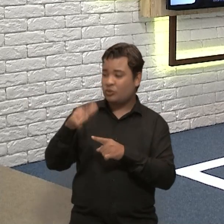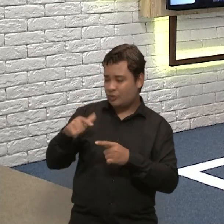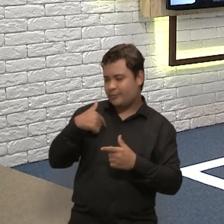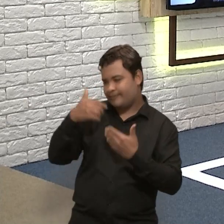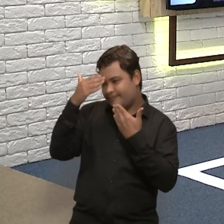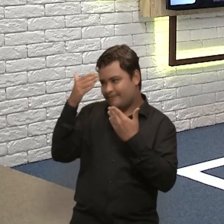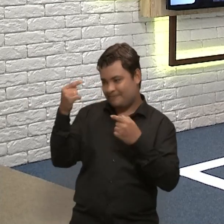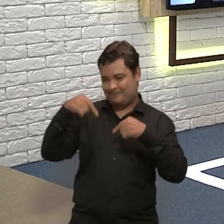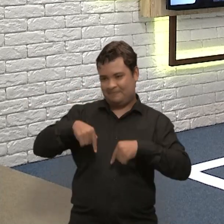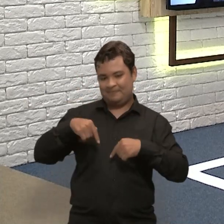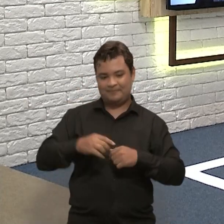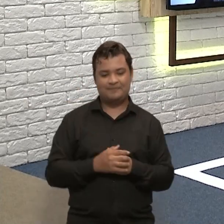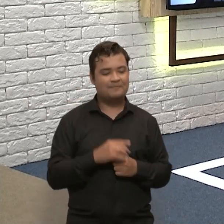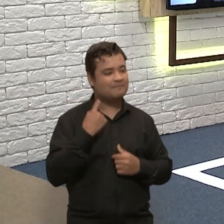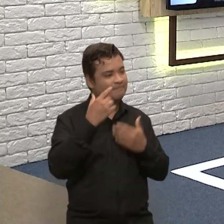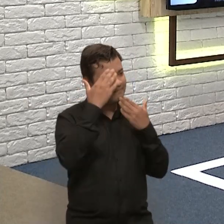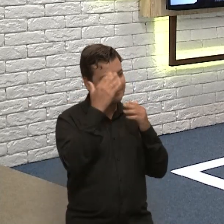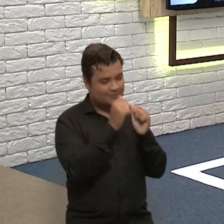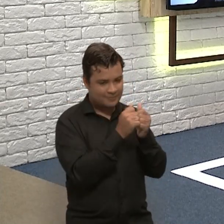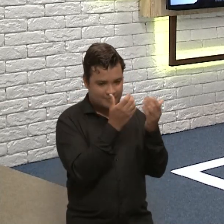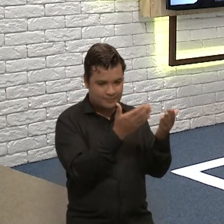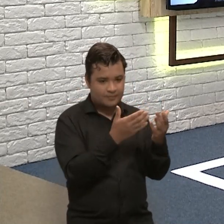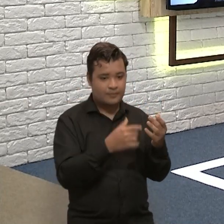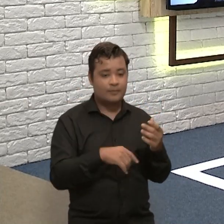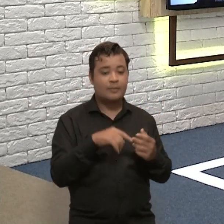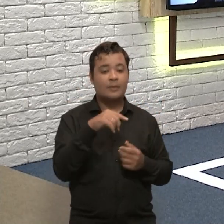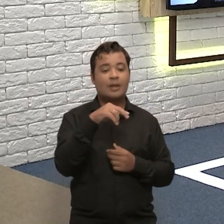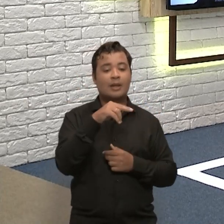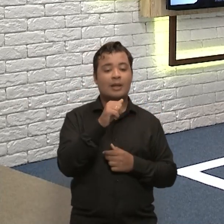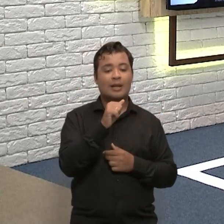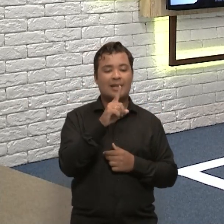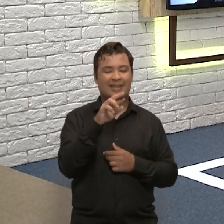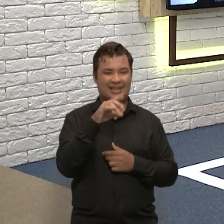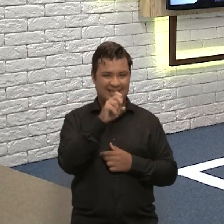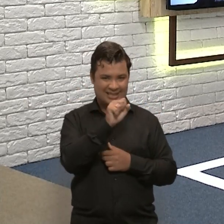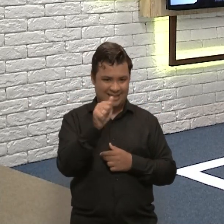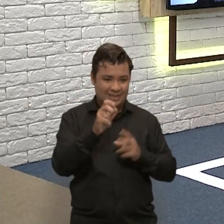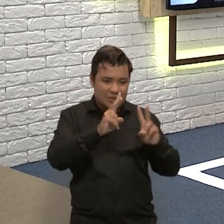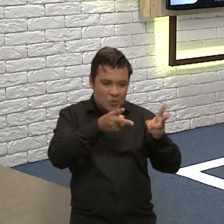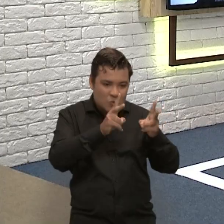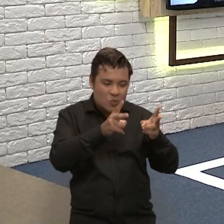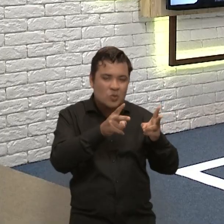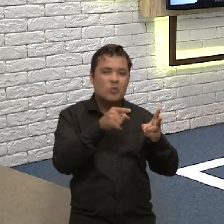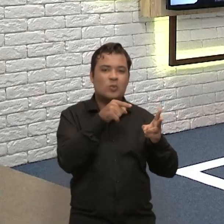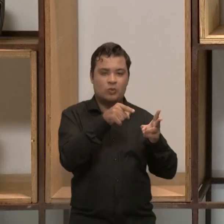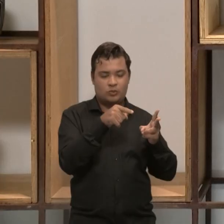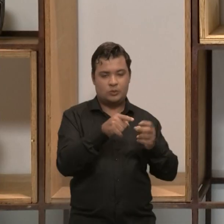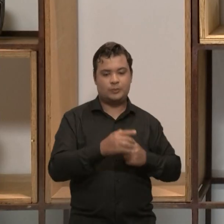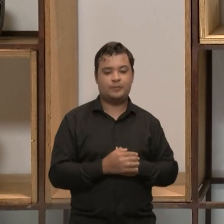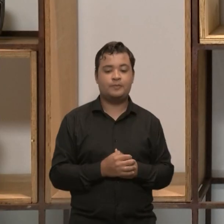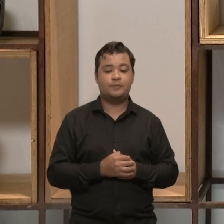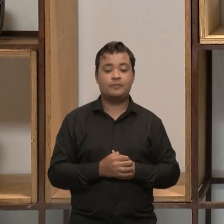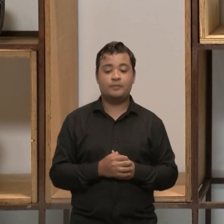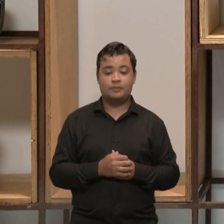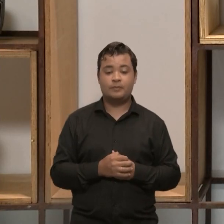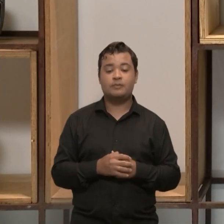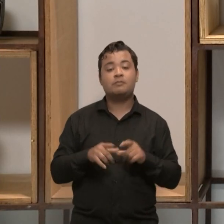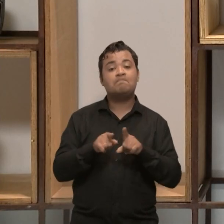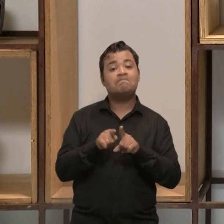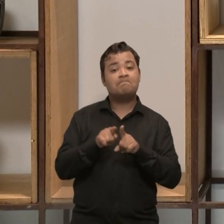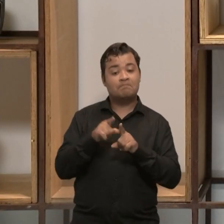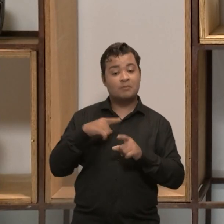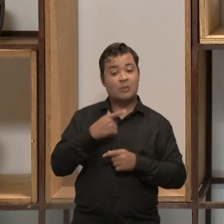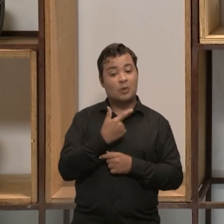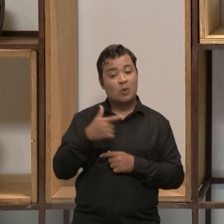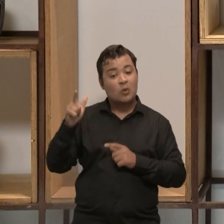Nós que agradecemos. Marta, não vou me despedir da Andressa, porque nós vamos falar com ela no próximo bloco. E vamos contar também com uma